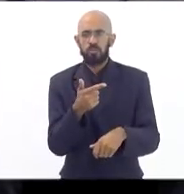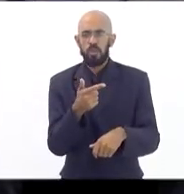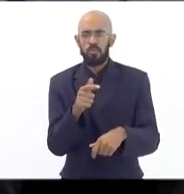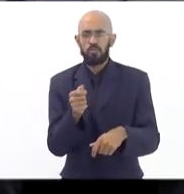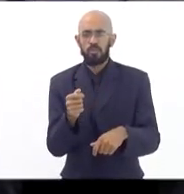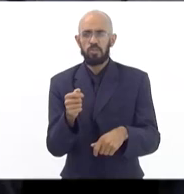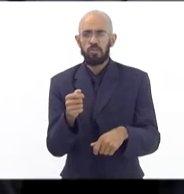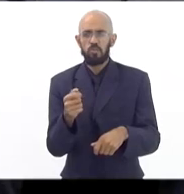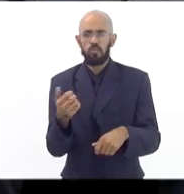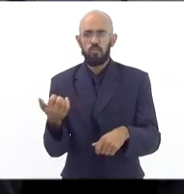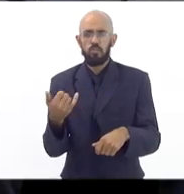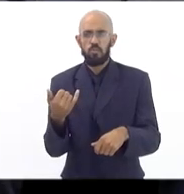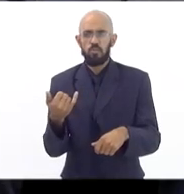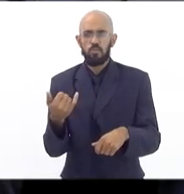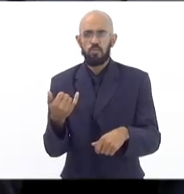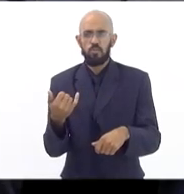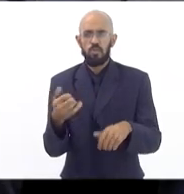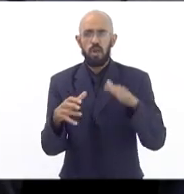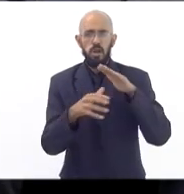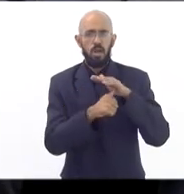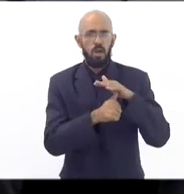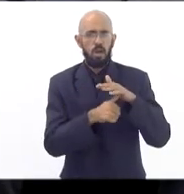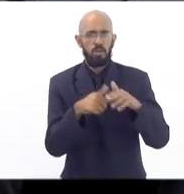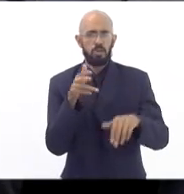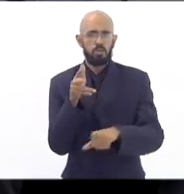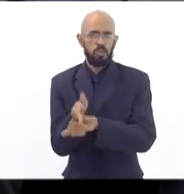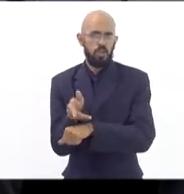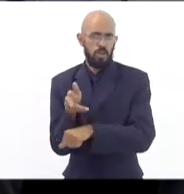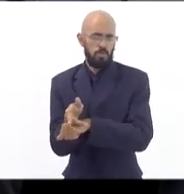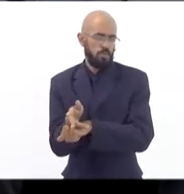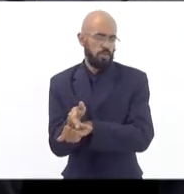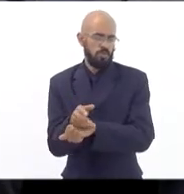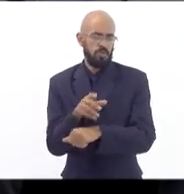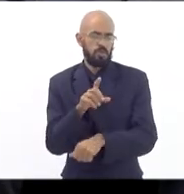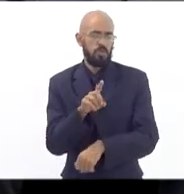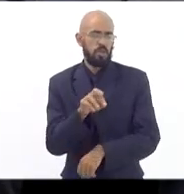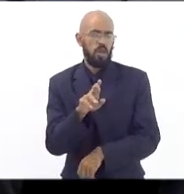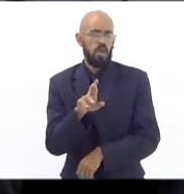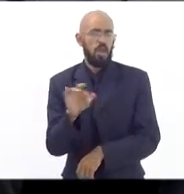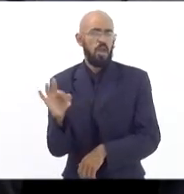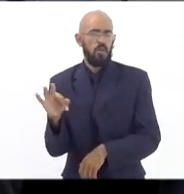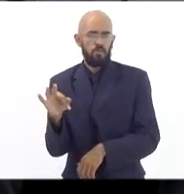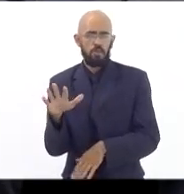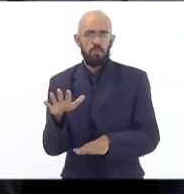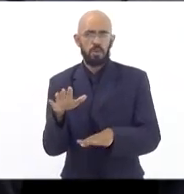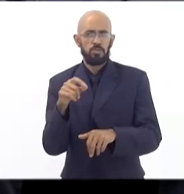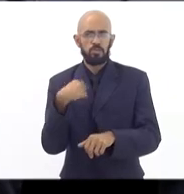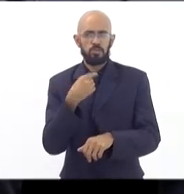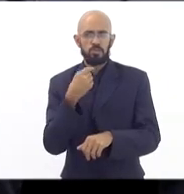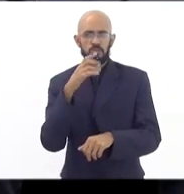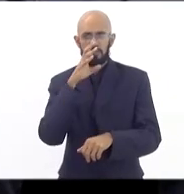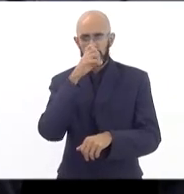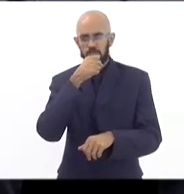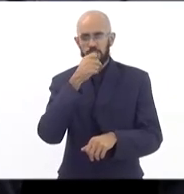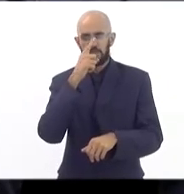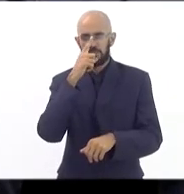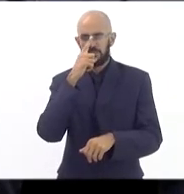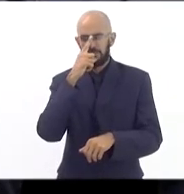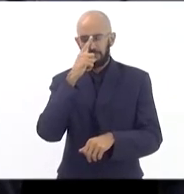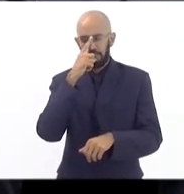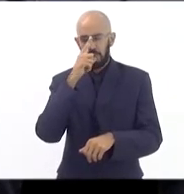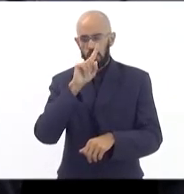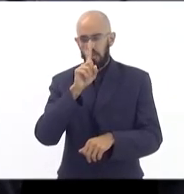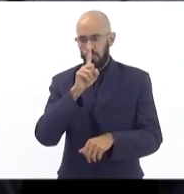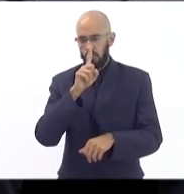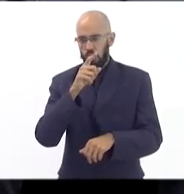relato de furto da de câmeras pela SuperVia para TRF mas a gente insiste semana eu falei furto furto